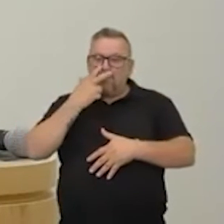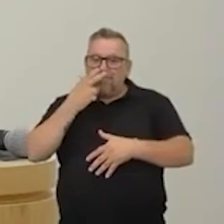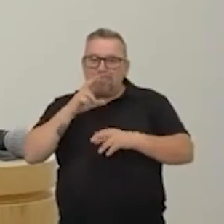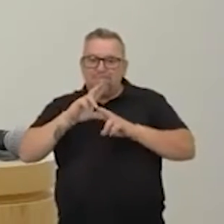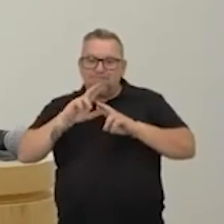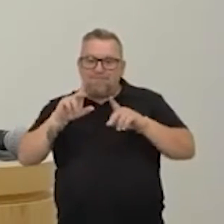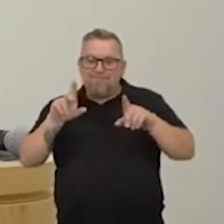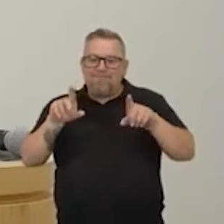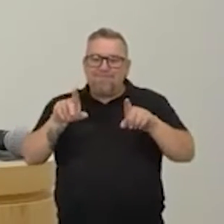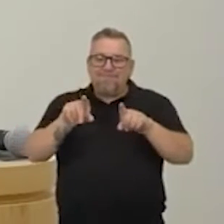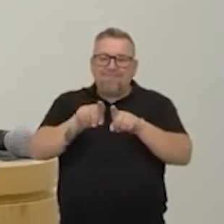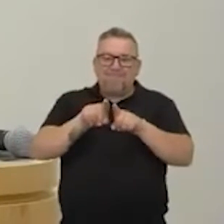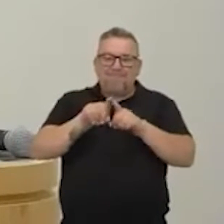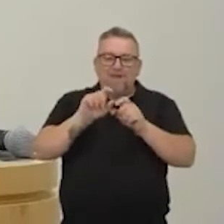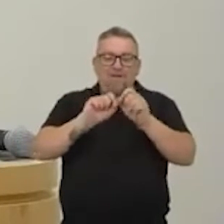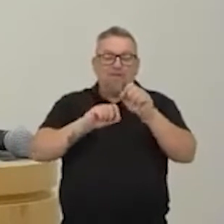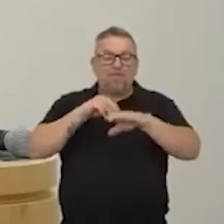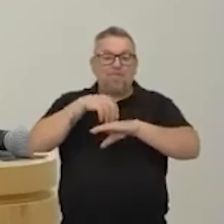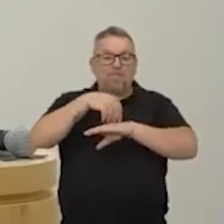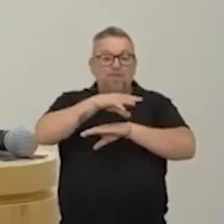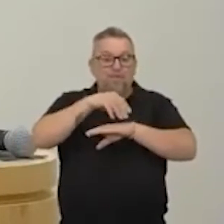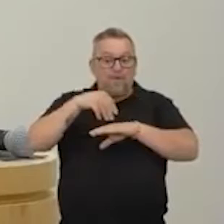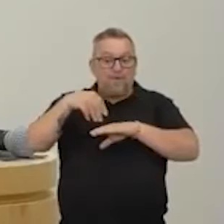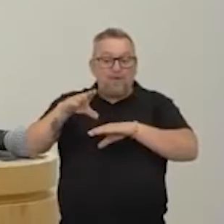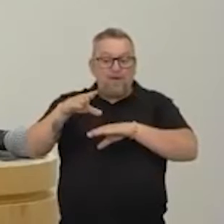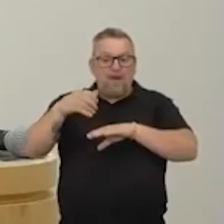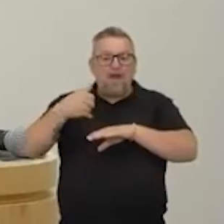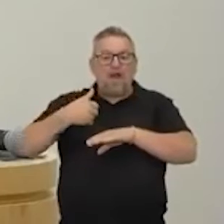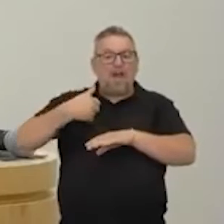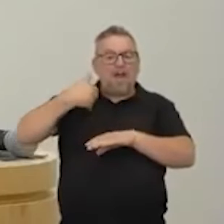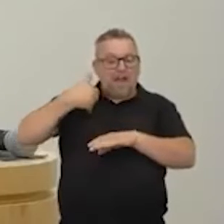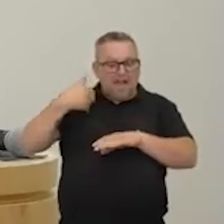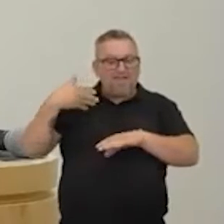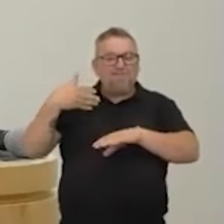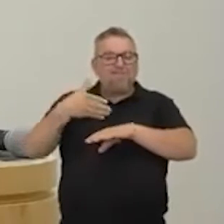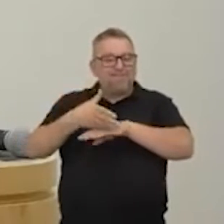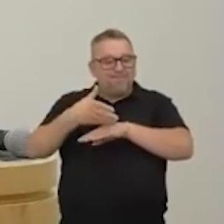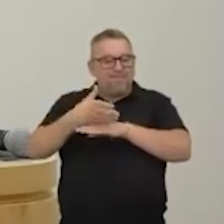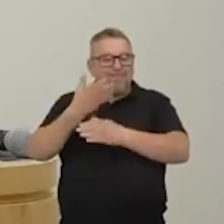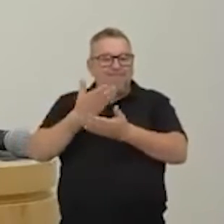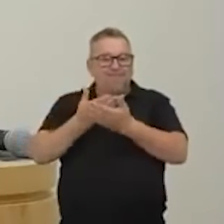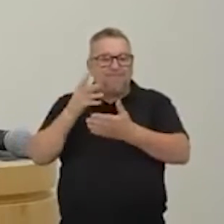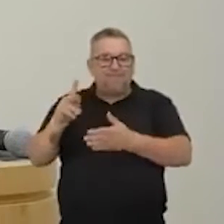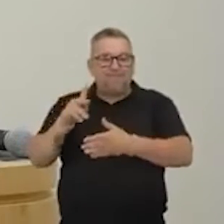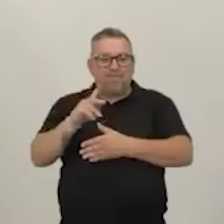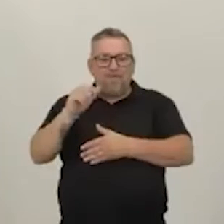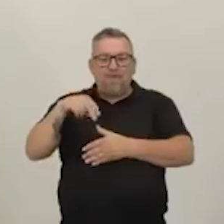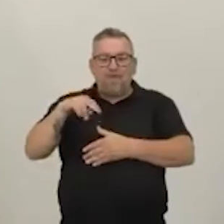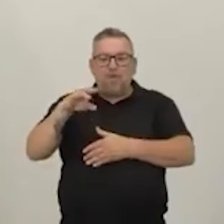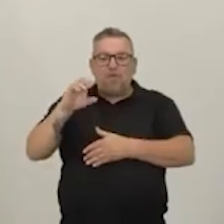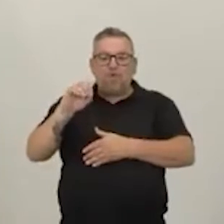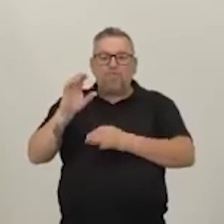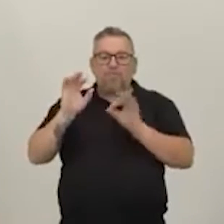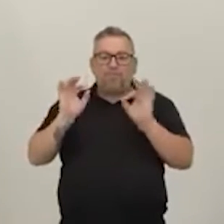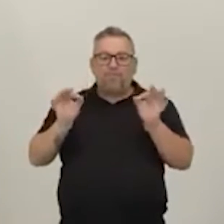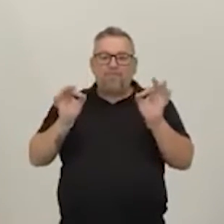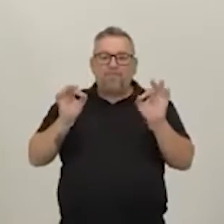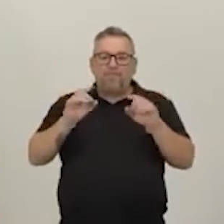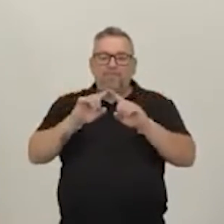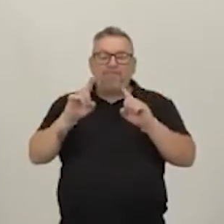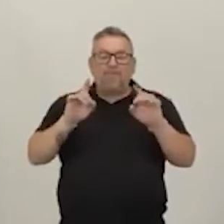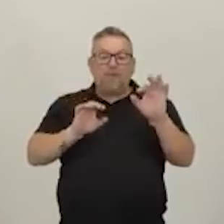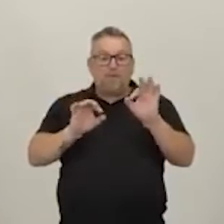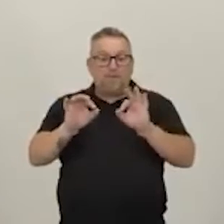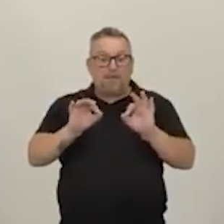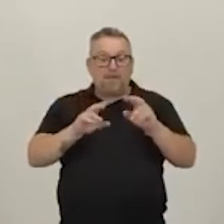aí. Eu estou aqui para fazer a moderação com muito orgulho de participar dessa aula aqui do professor Antônio Russo. Exatamente, aí ó, já foi